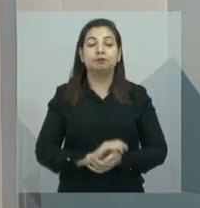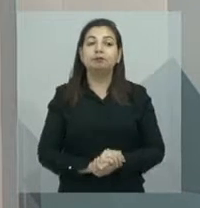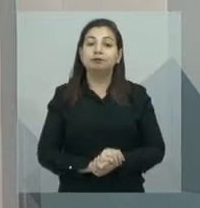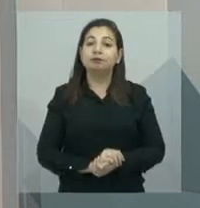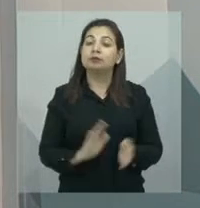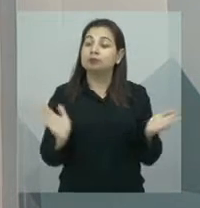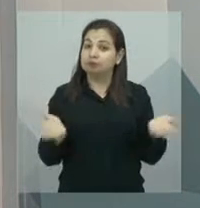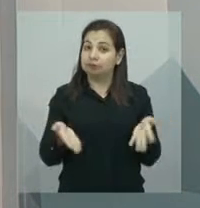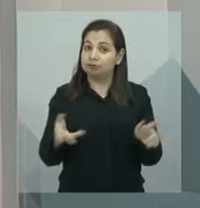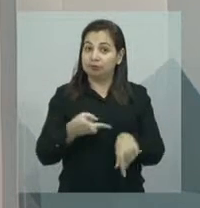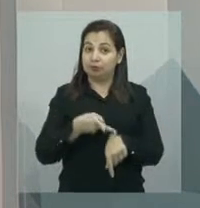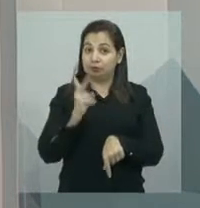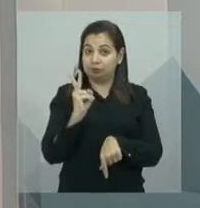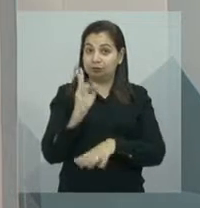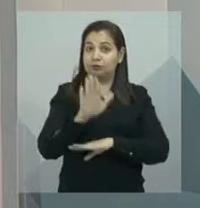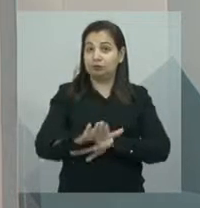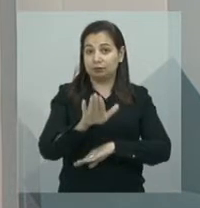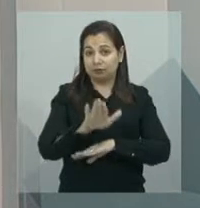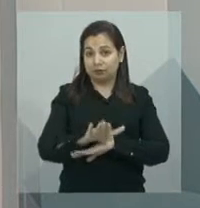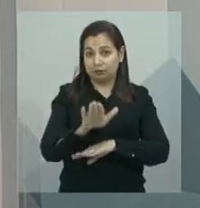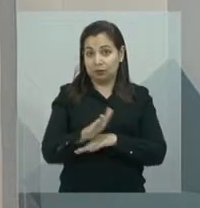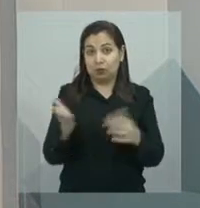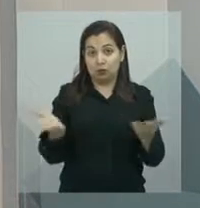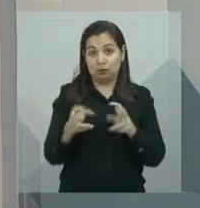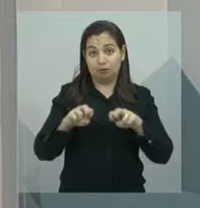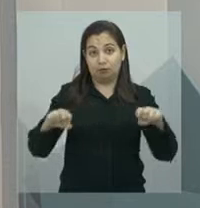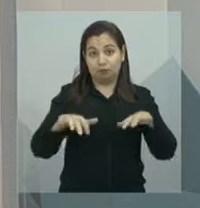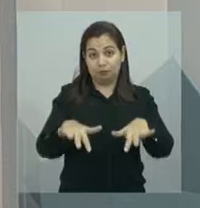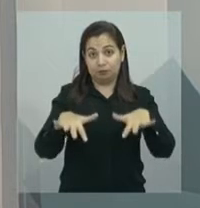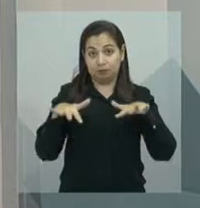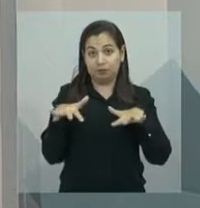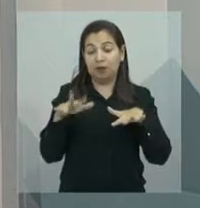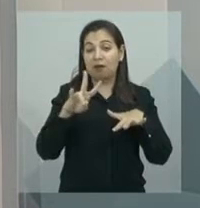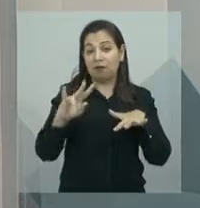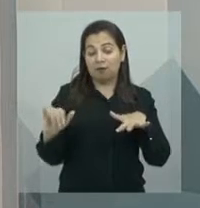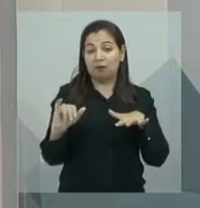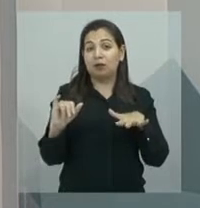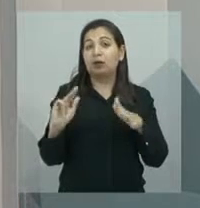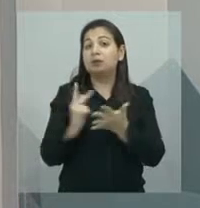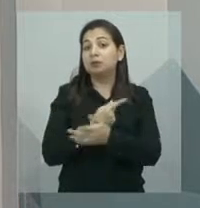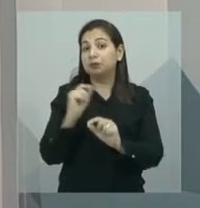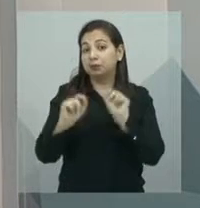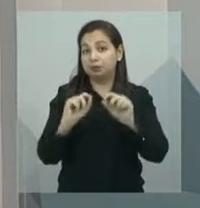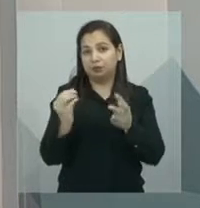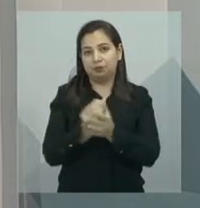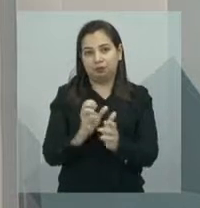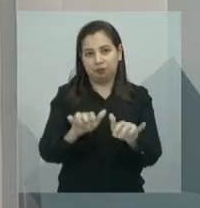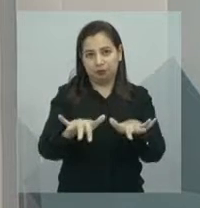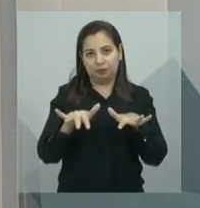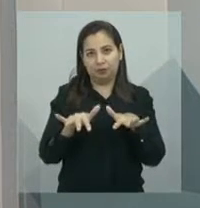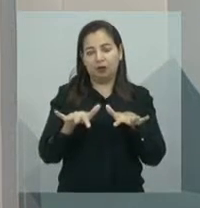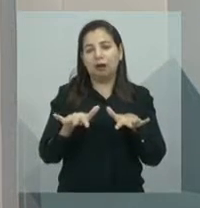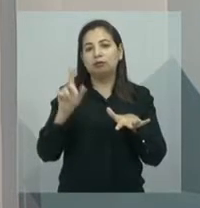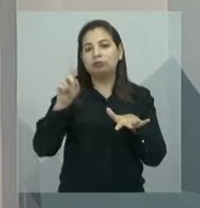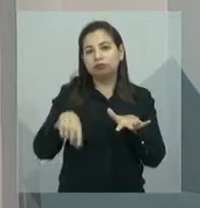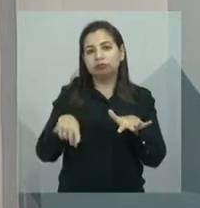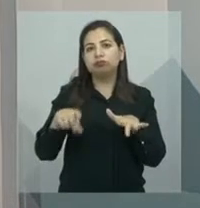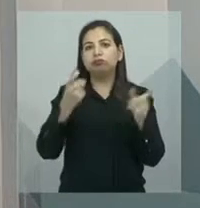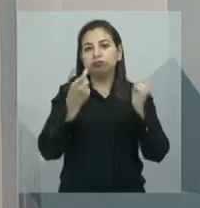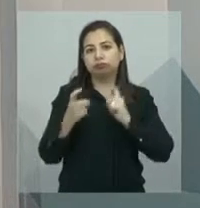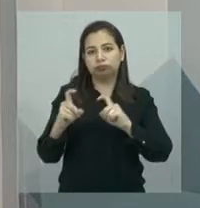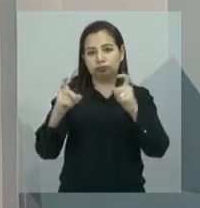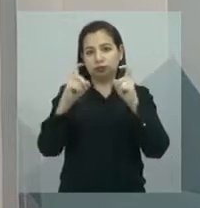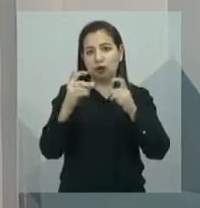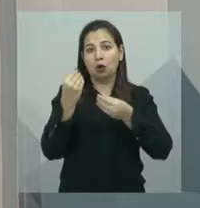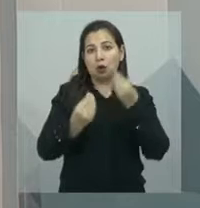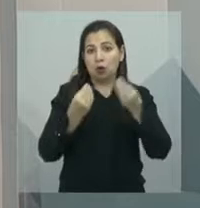Hoje, às 14 horas, aqui no auditório da Câmara, vai acontecer uma audiência pública para tratar da implantação e